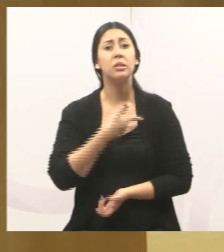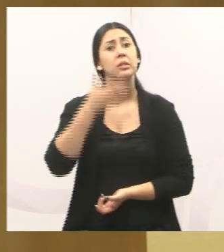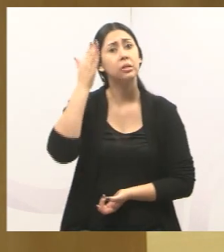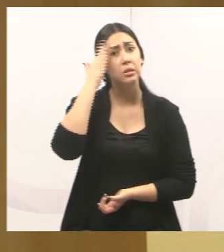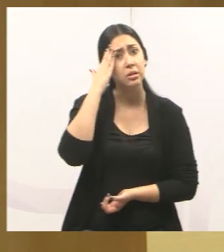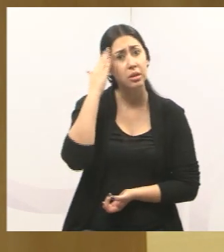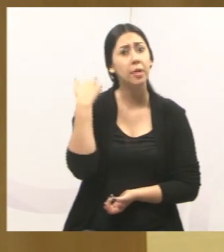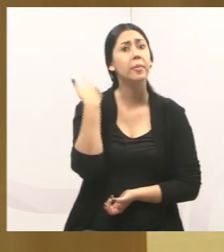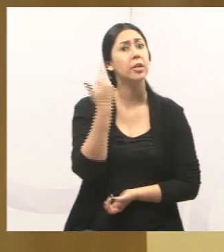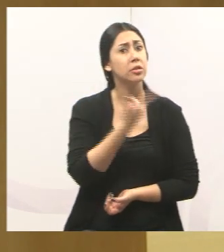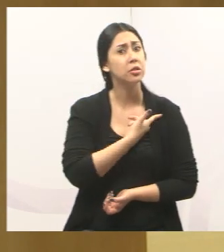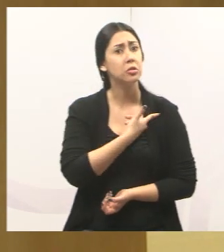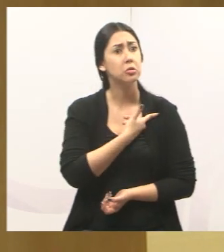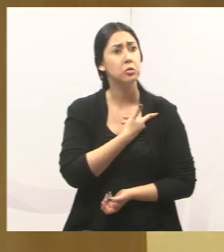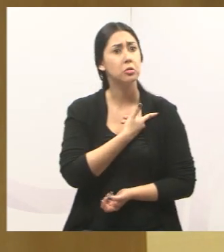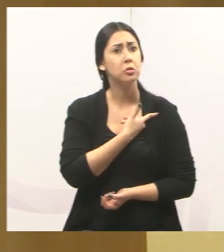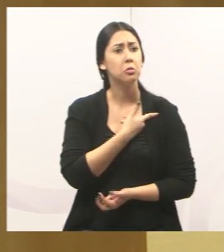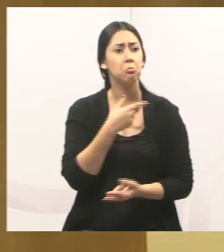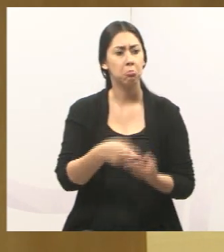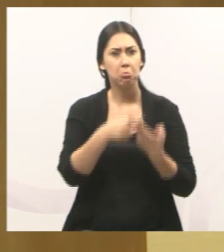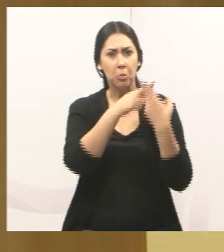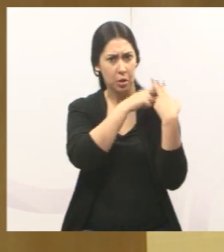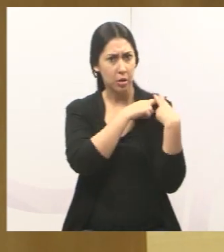o que nós estamos abraçando.